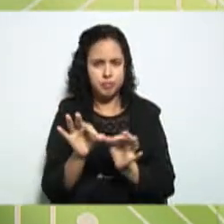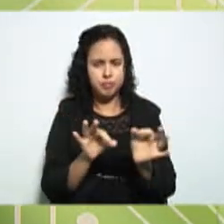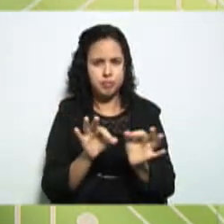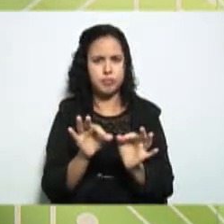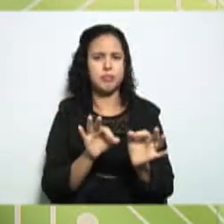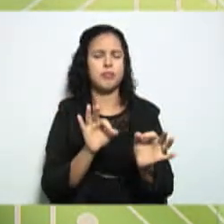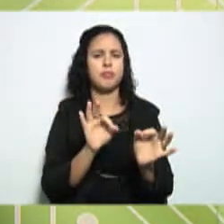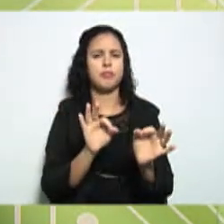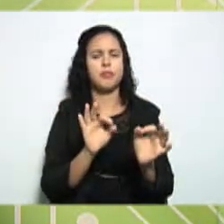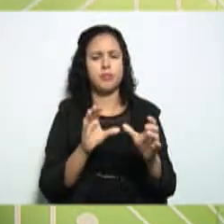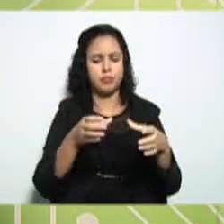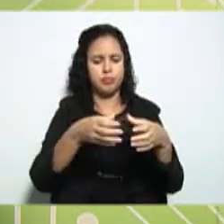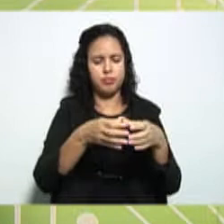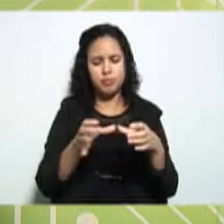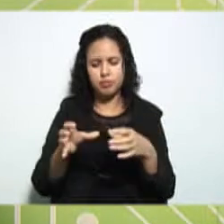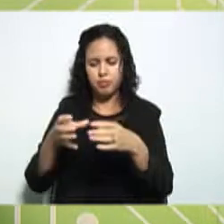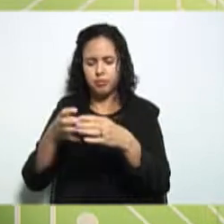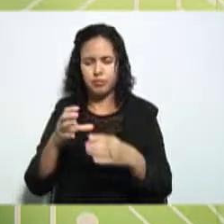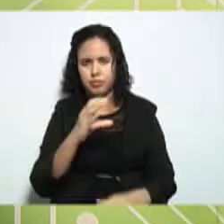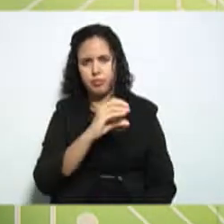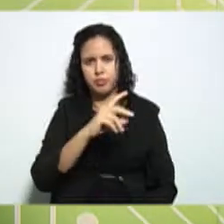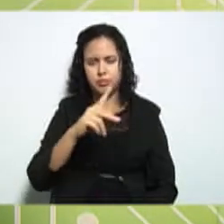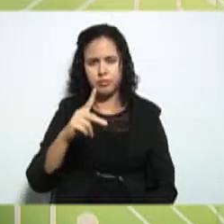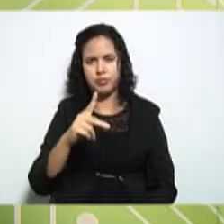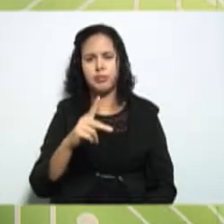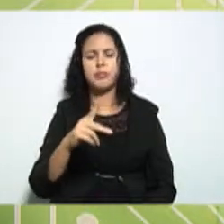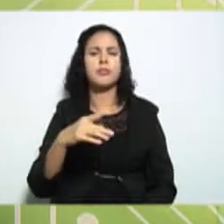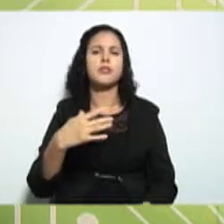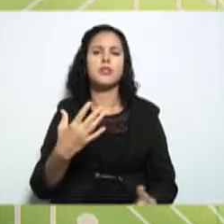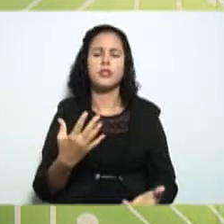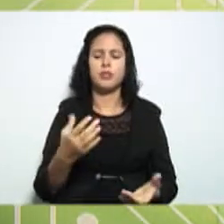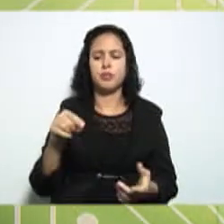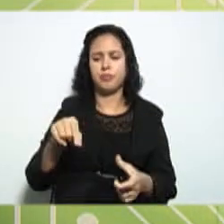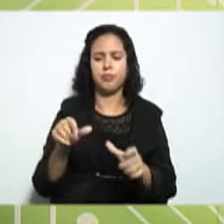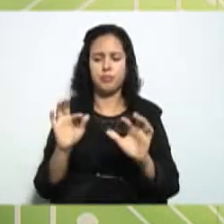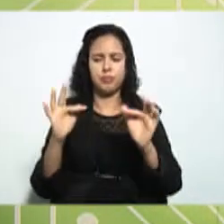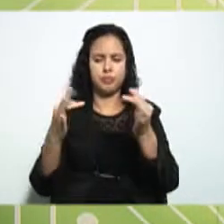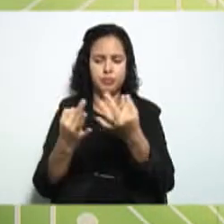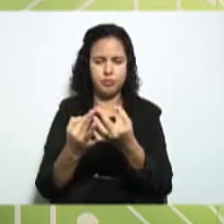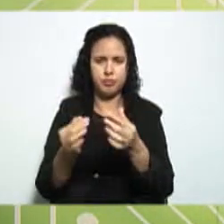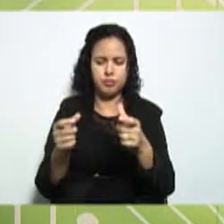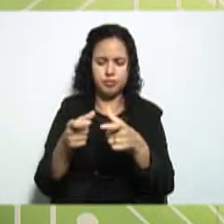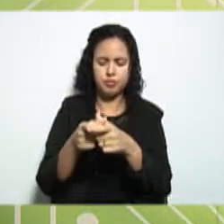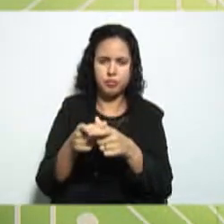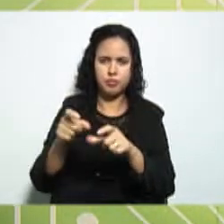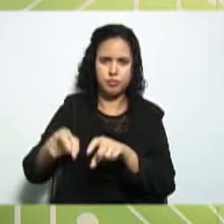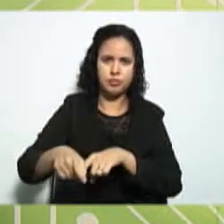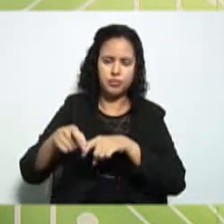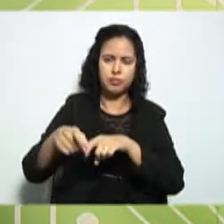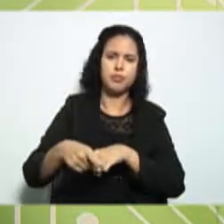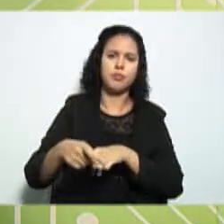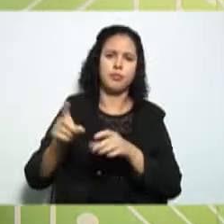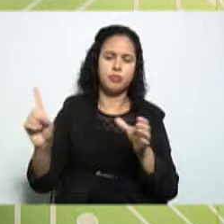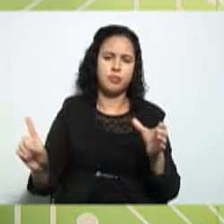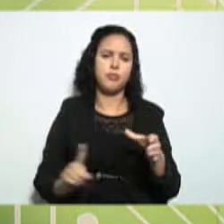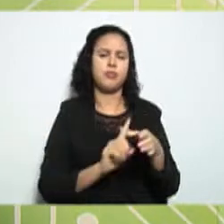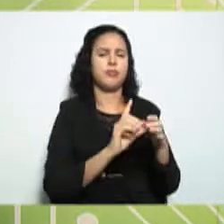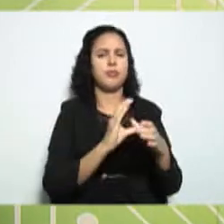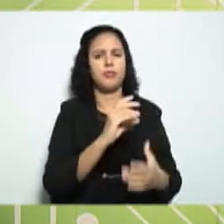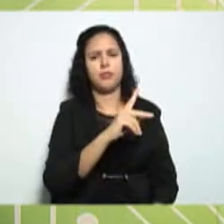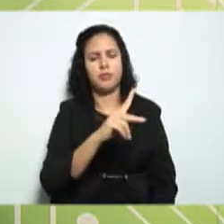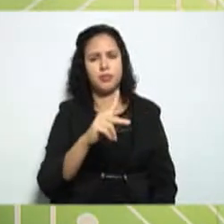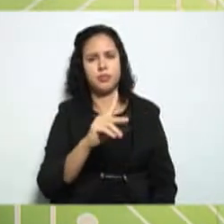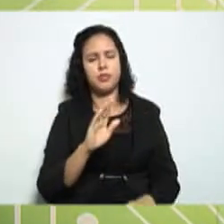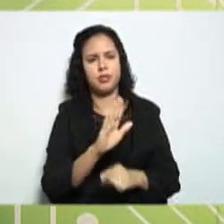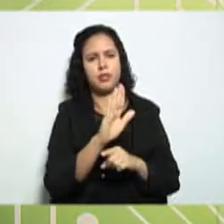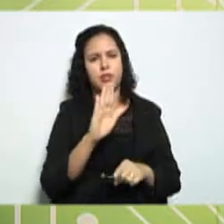de cooperativa. Porque o pequeno produtor é aquele que tem mais a ganhar com a cooperativa do ramo agropecuário. A gente falou que a cooperativa